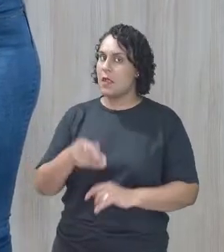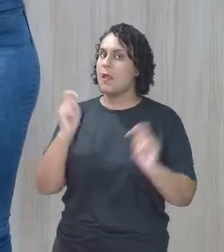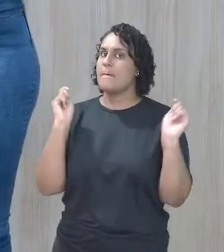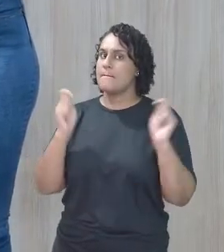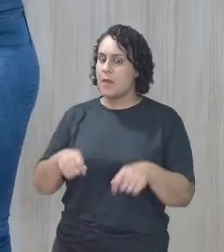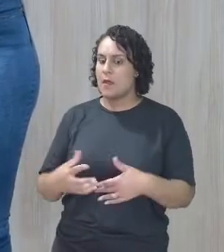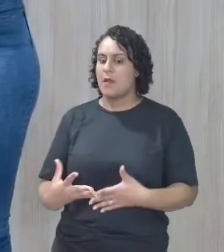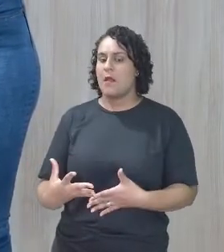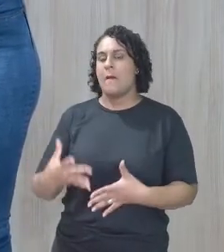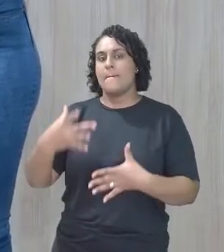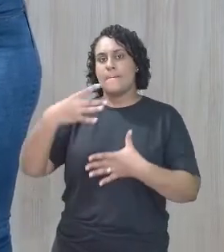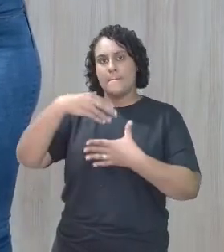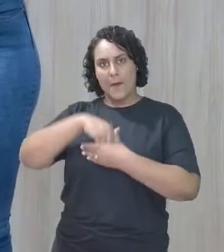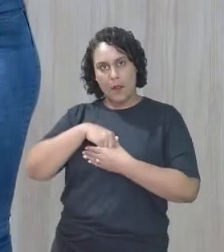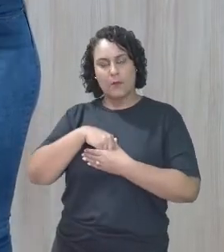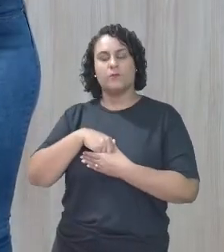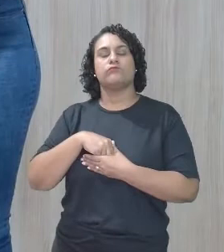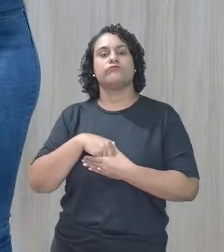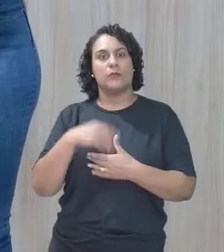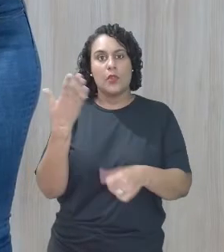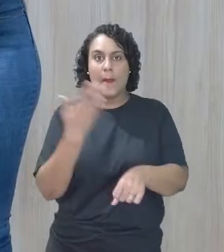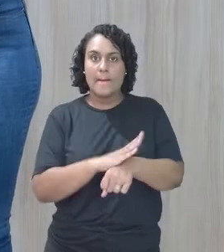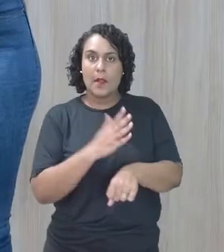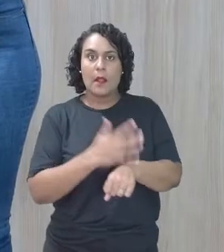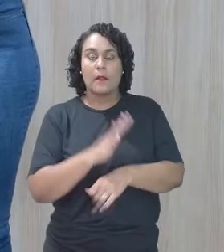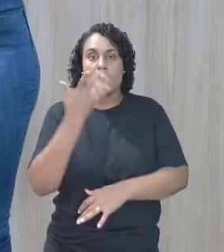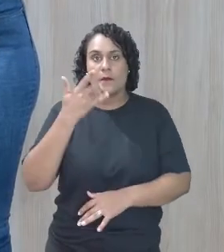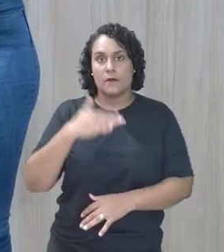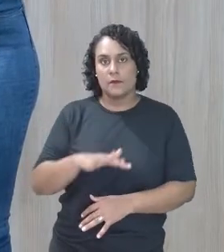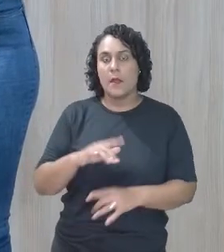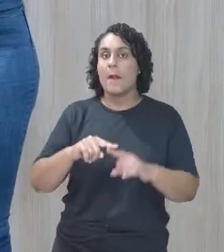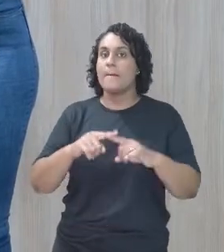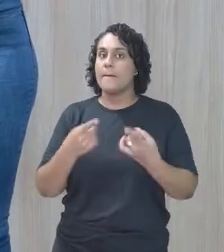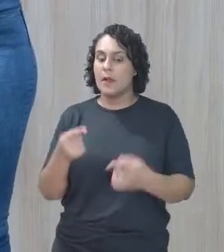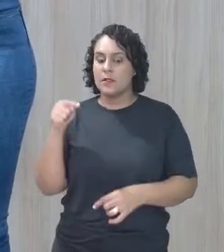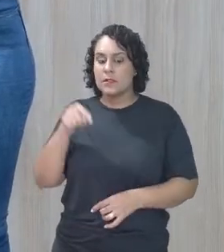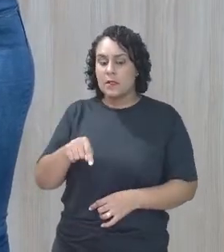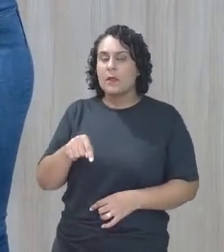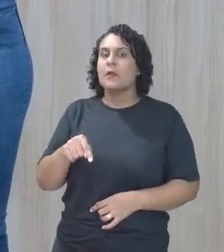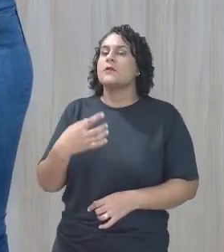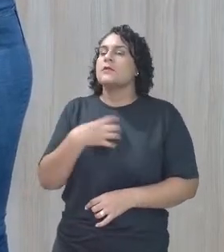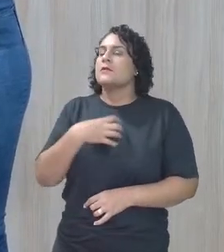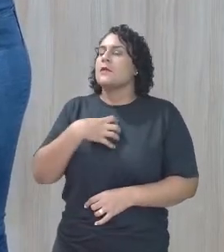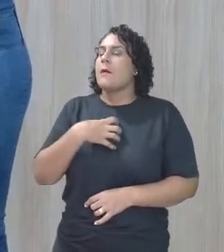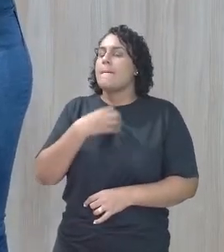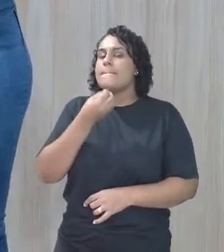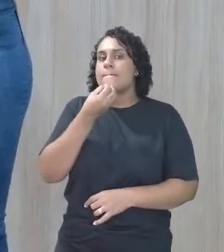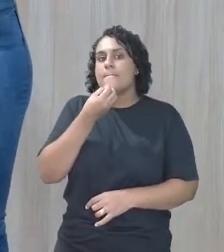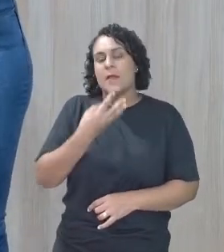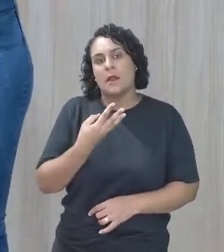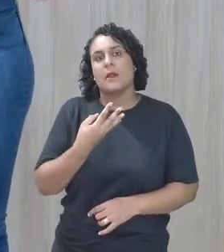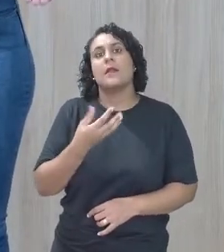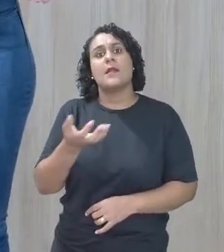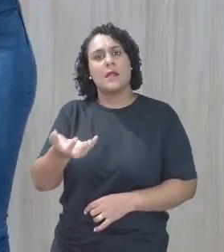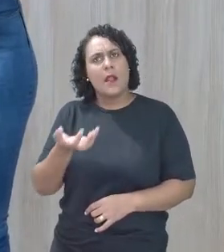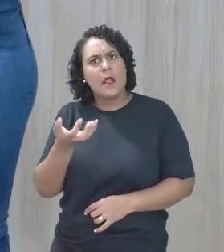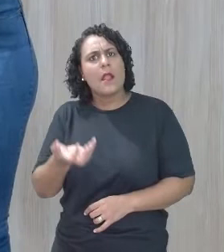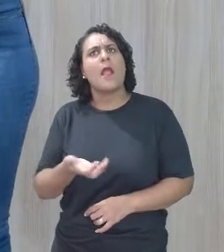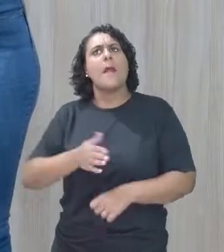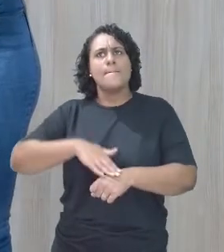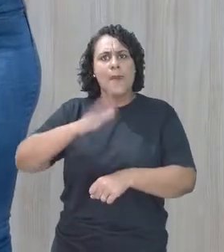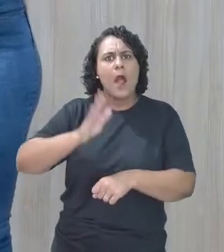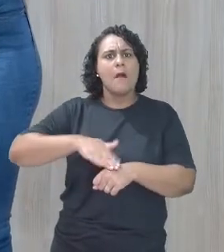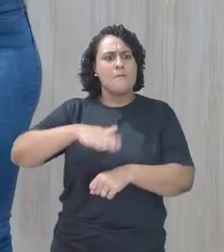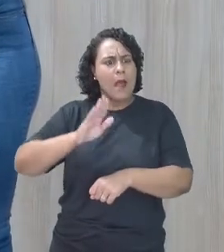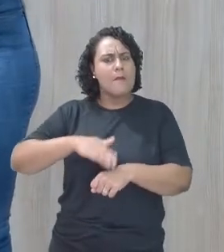sejam incorporados no dia a dia do fazer desse estudante, mas que ele faça se sentindo bem e que ele queira fazer mais vezes e